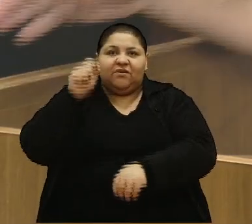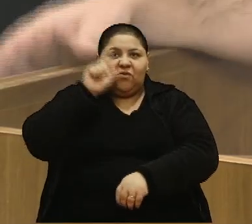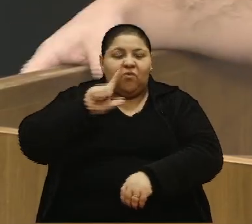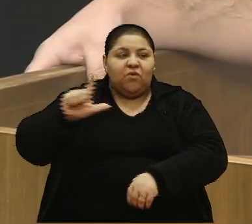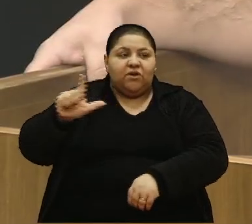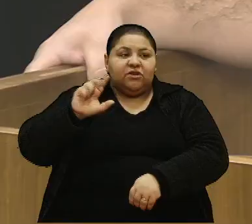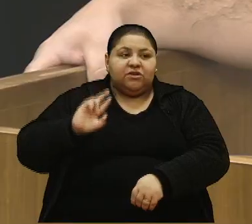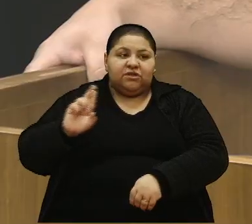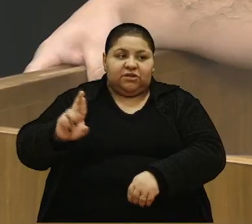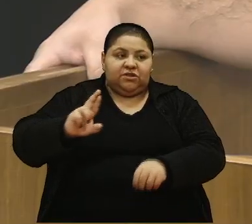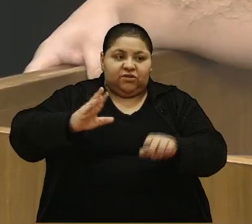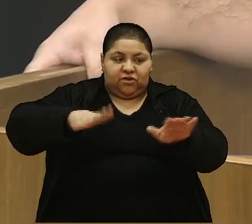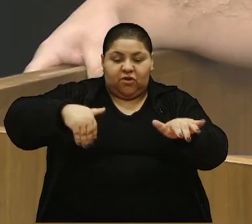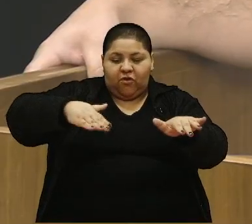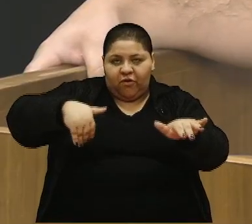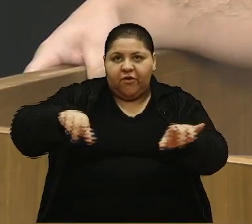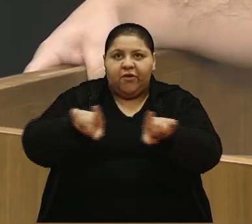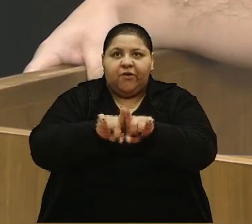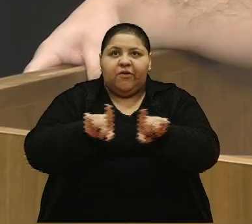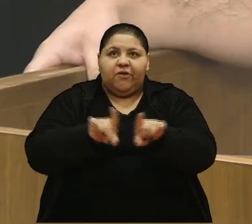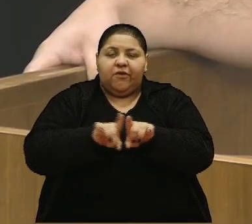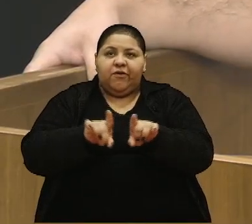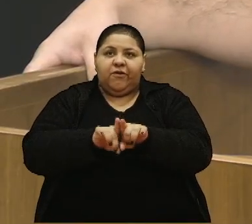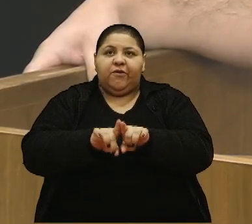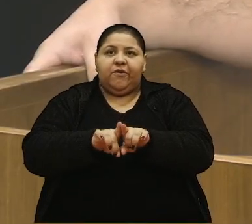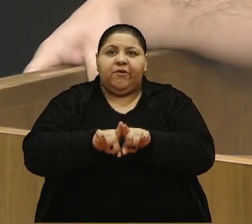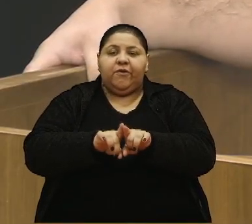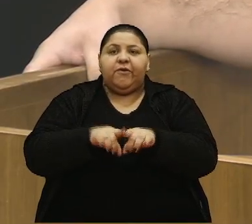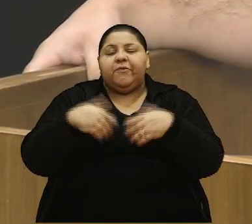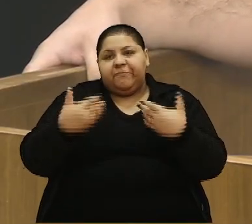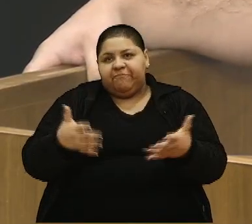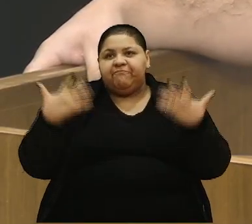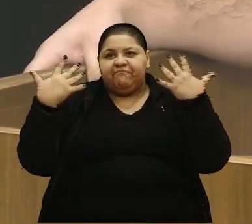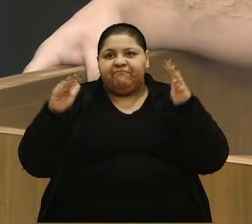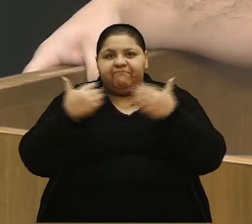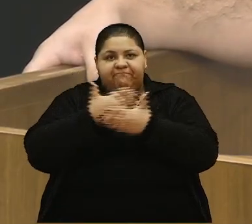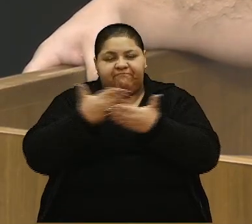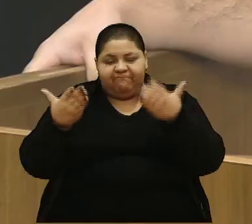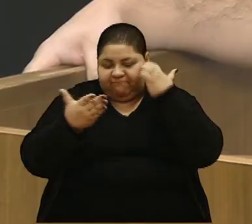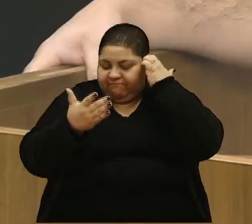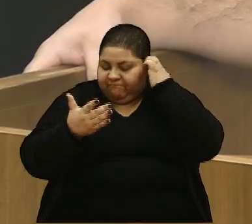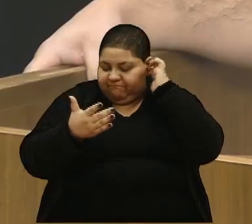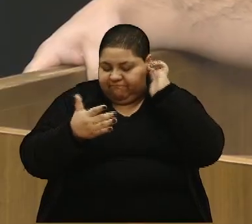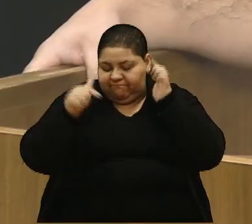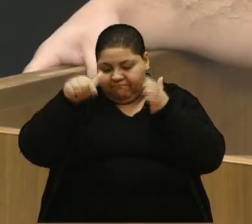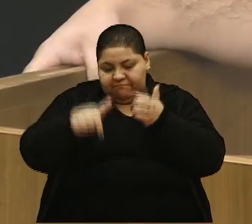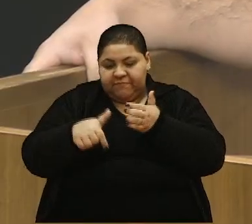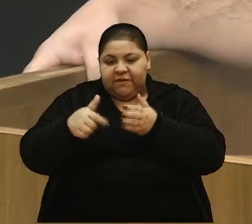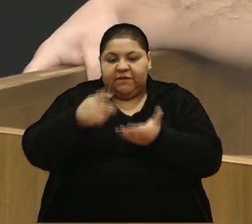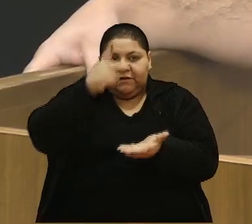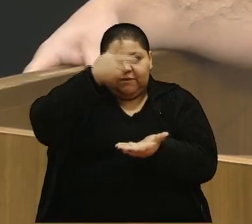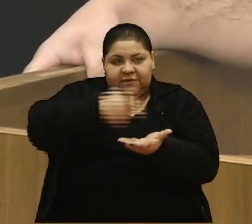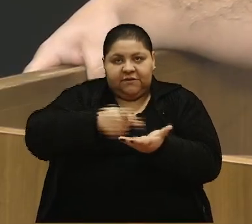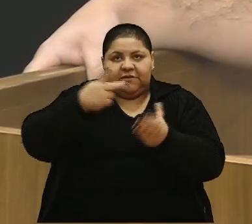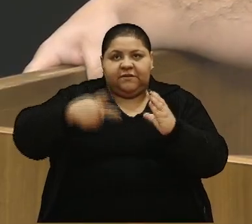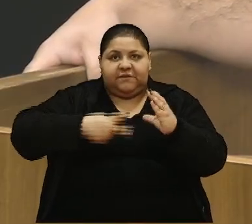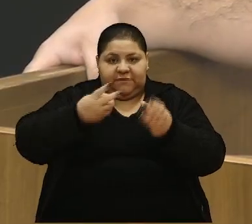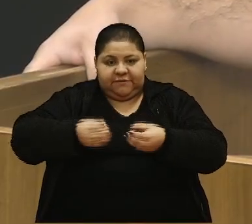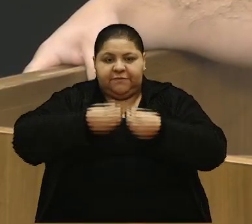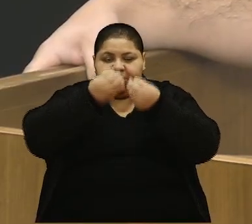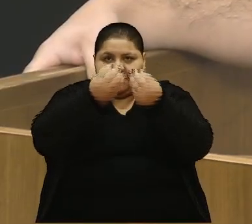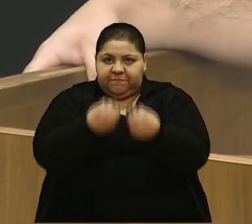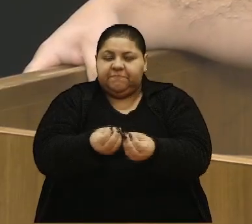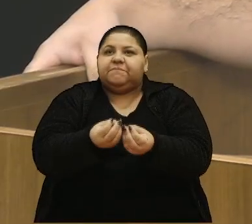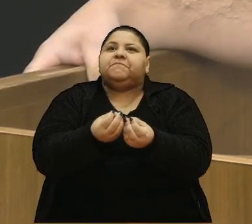modalidade que é do grupo de escoteiro Mar Barão do Tefé. Então, parabenizar vocês, a partir desse título que a Câmara concede para